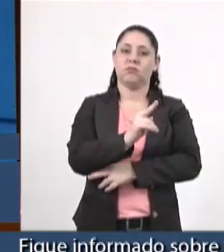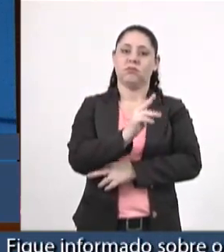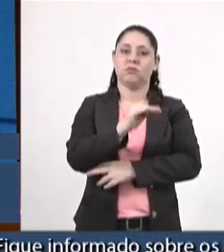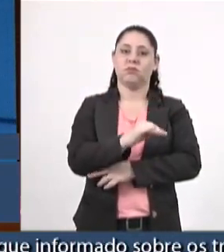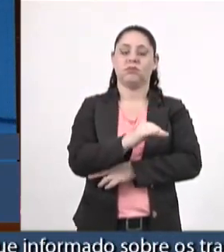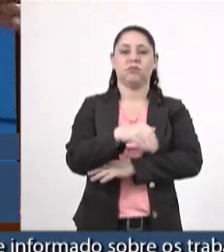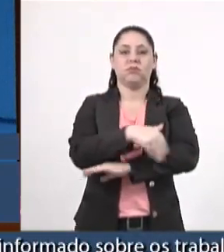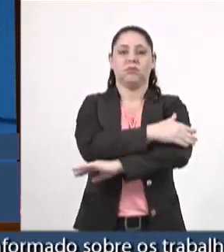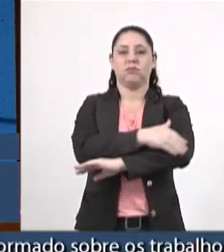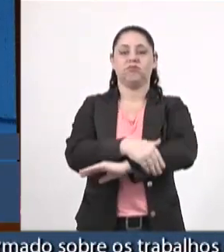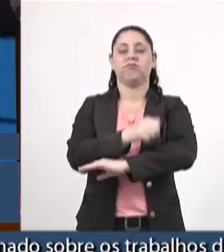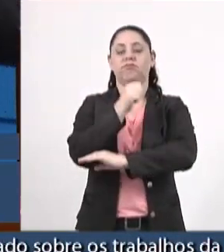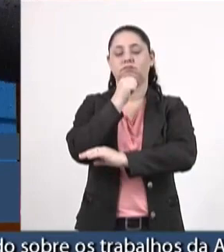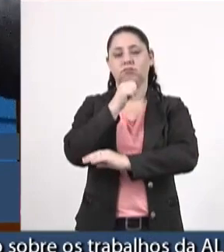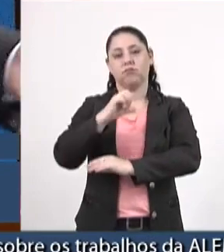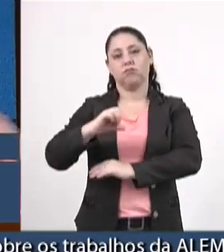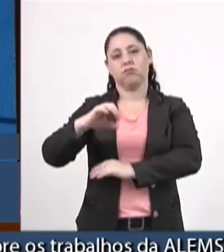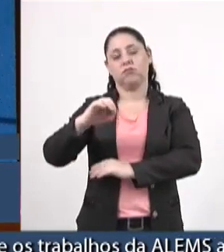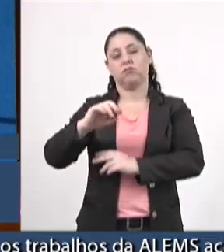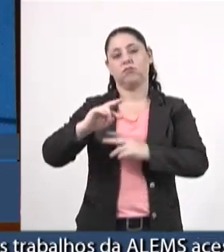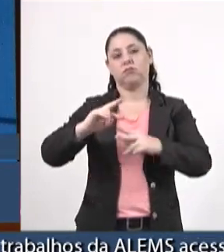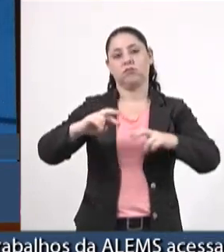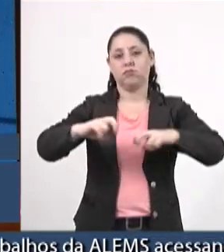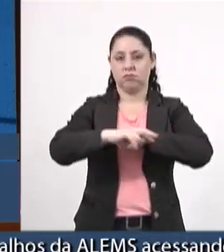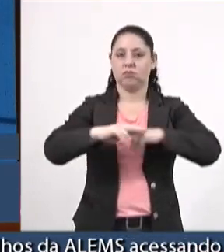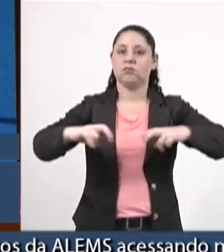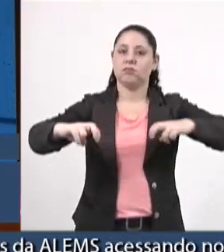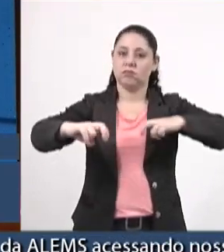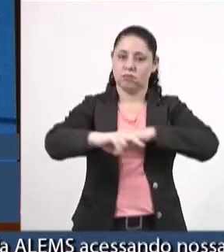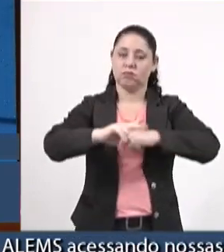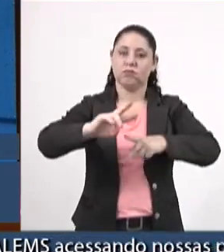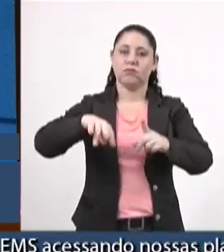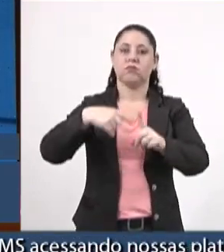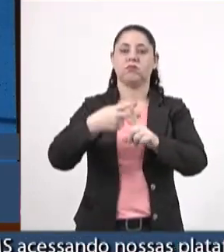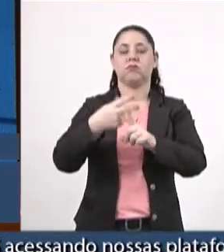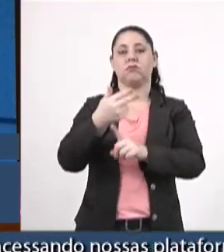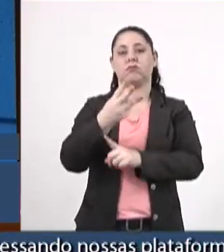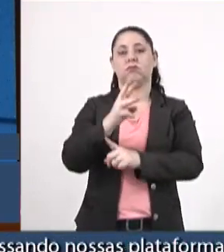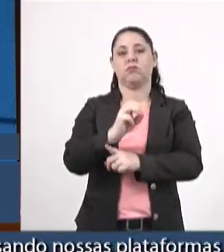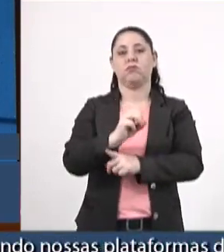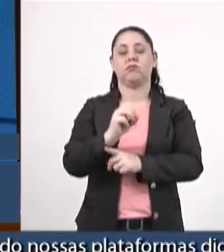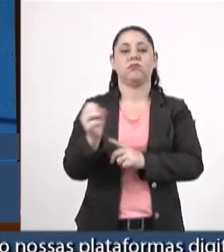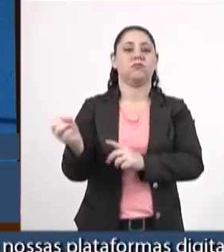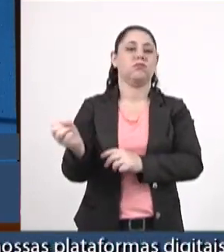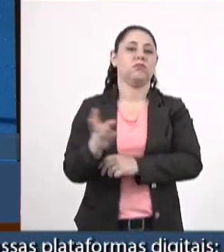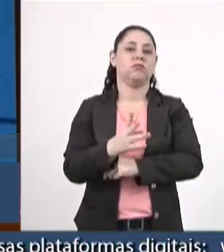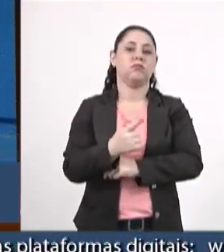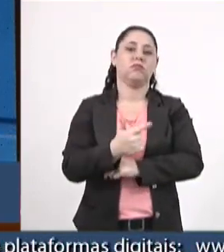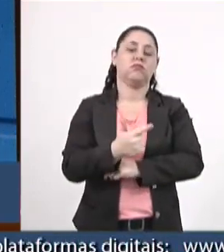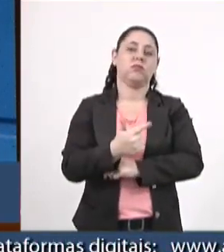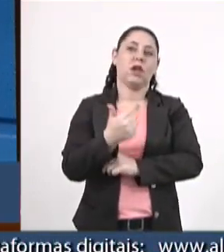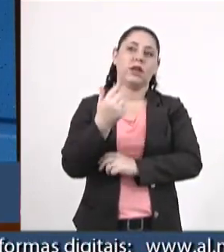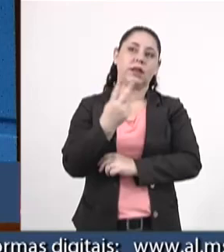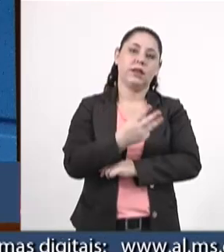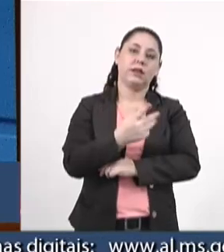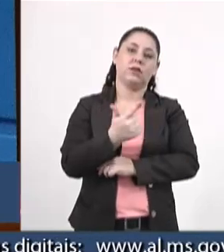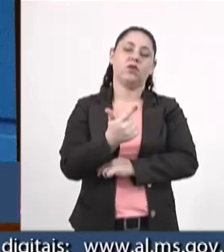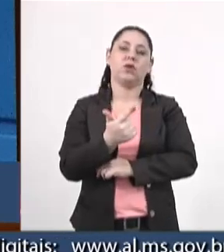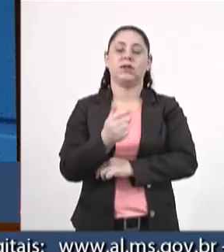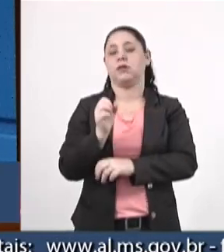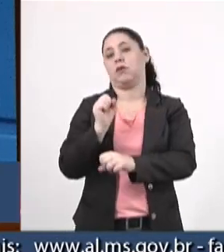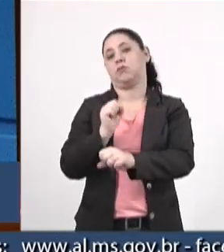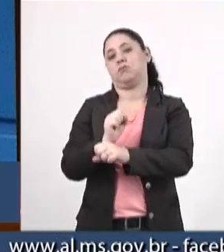quilômetros, continua aí, tem 90 duplicados, mais 30 na nova concessão, porque 32